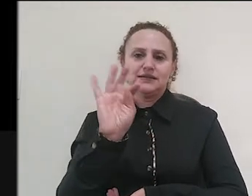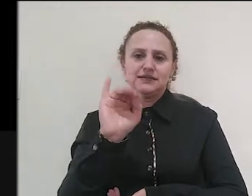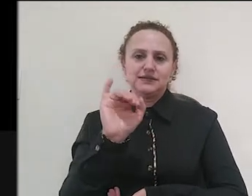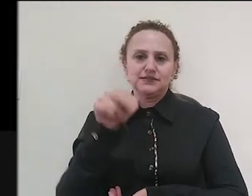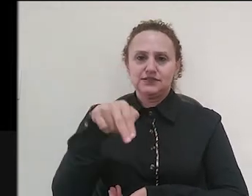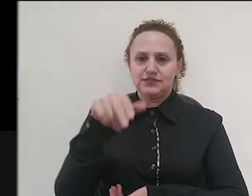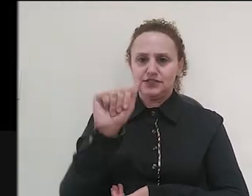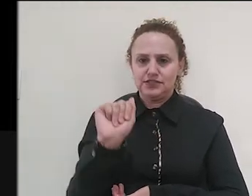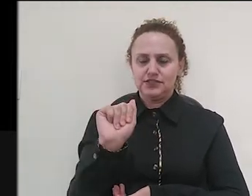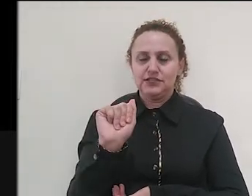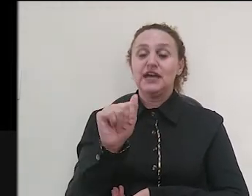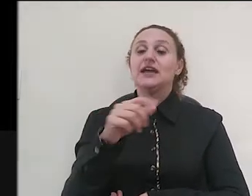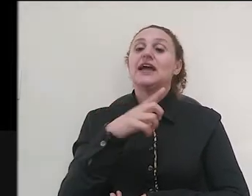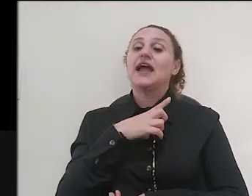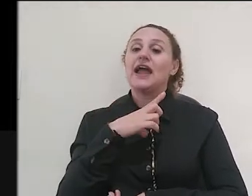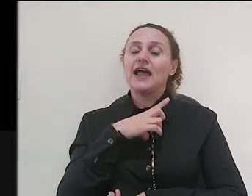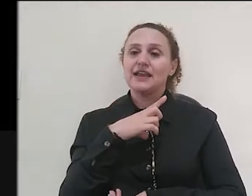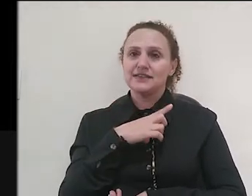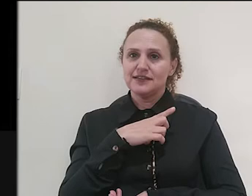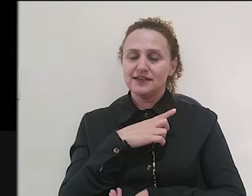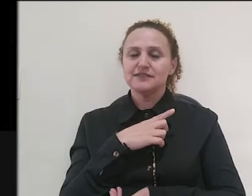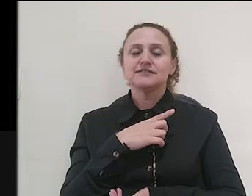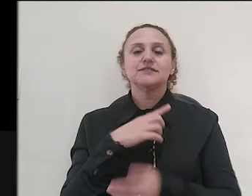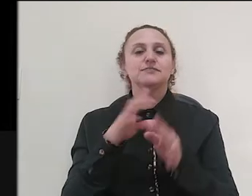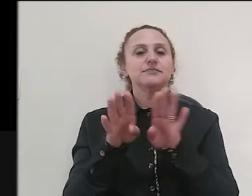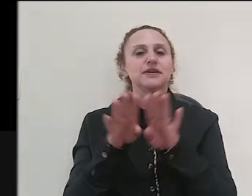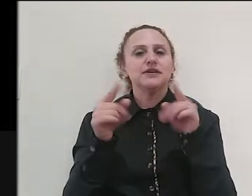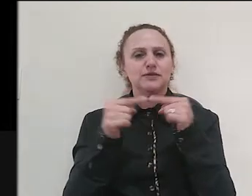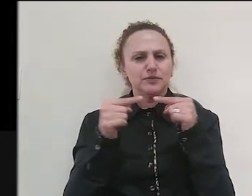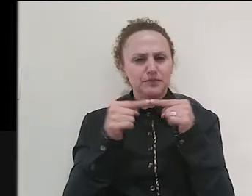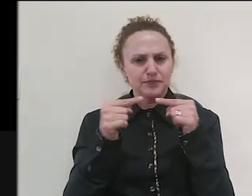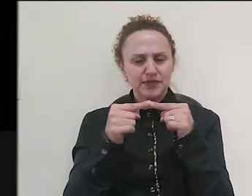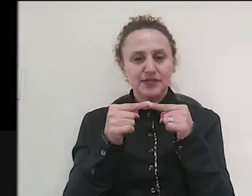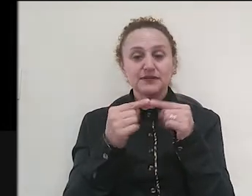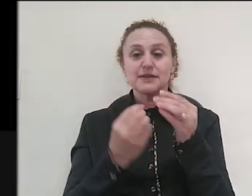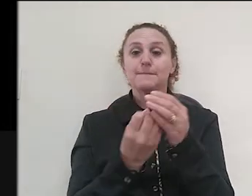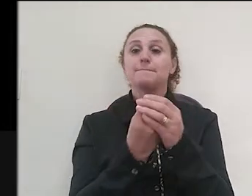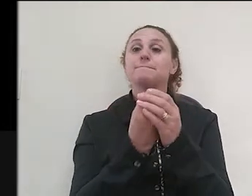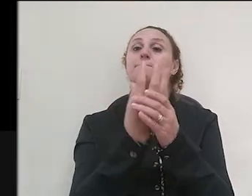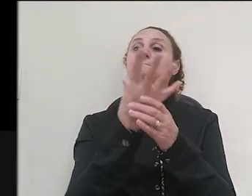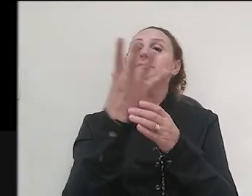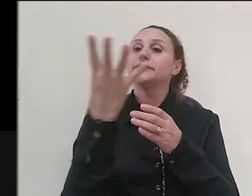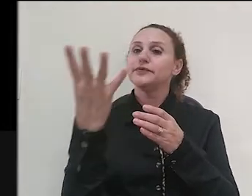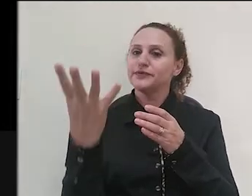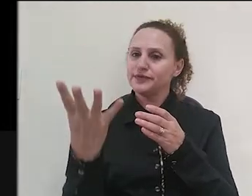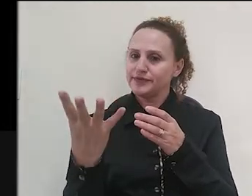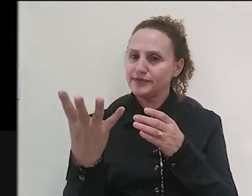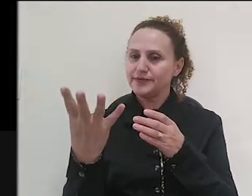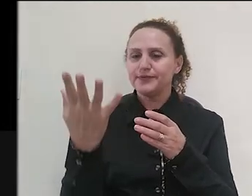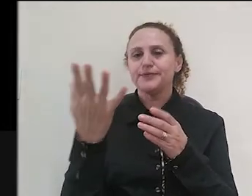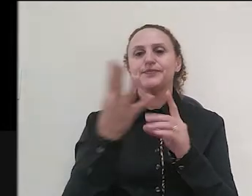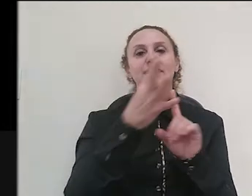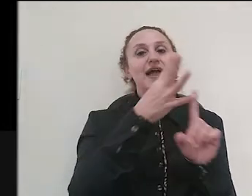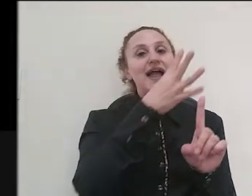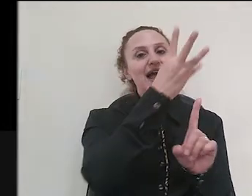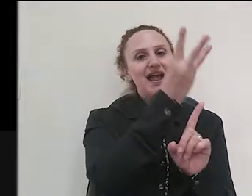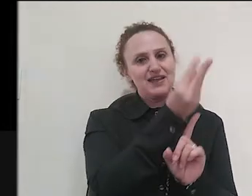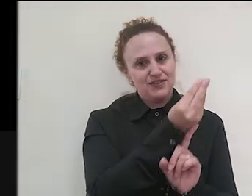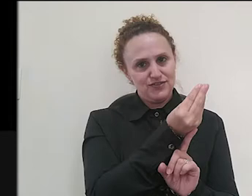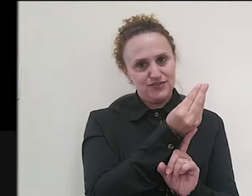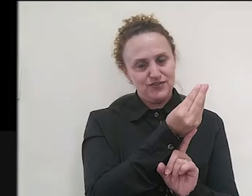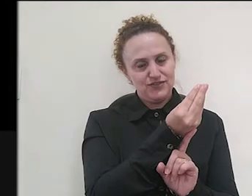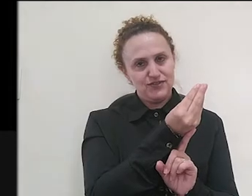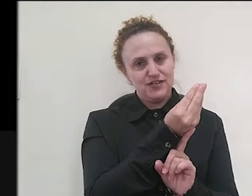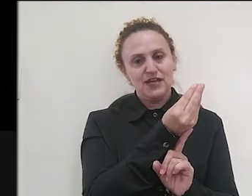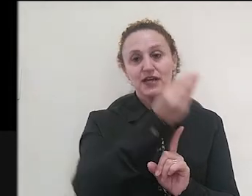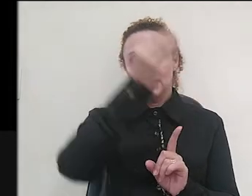com essa produção artística que se deu em Roma e ali, né, no Império Romano. E aí